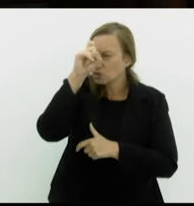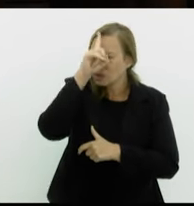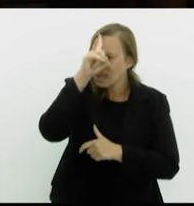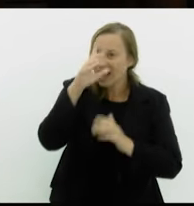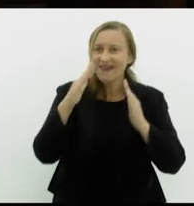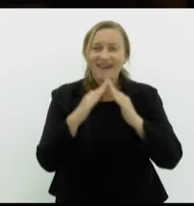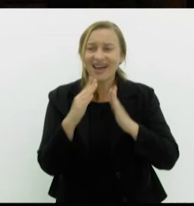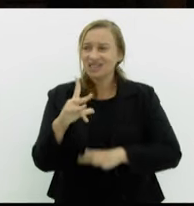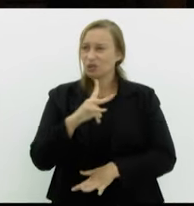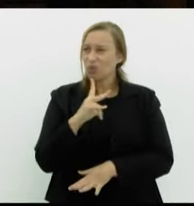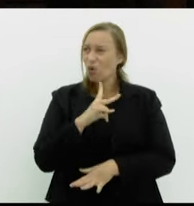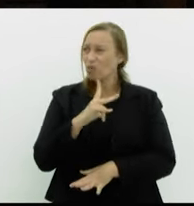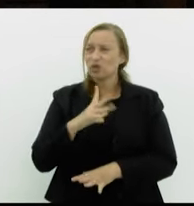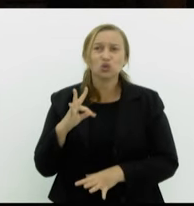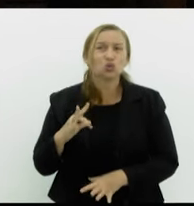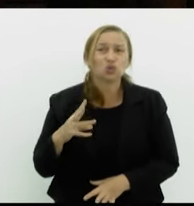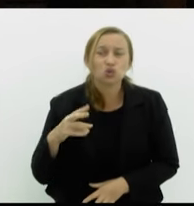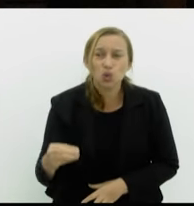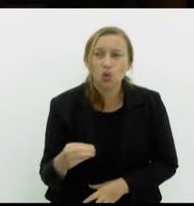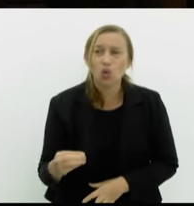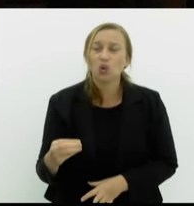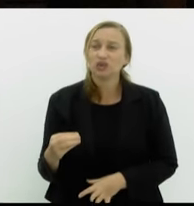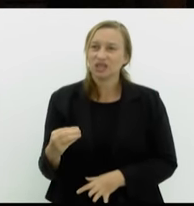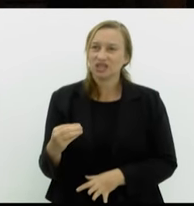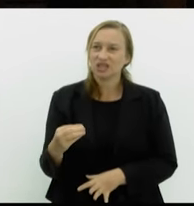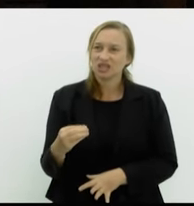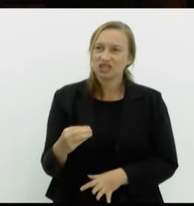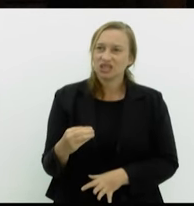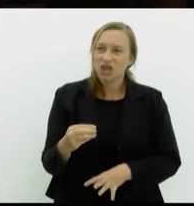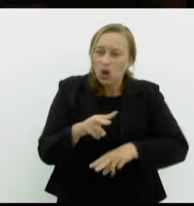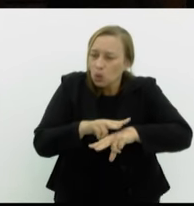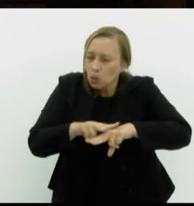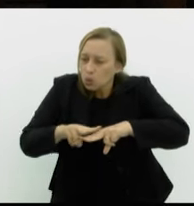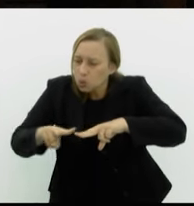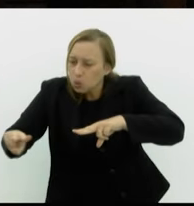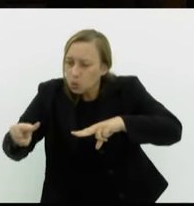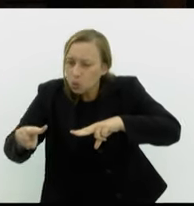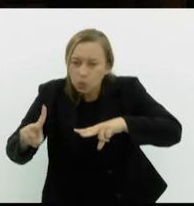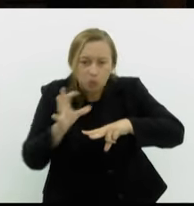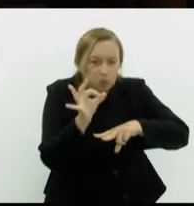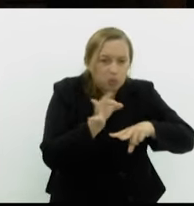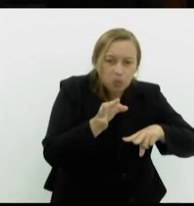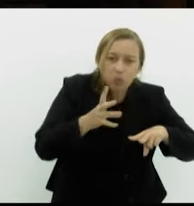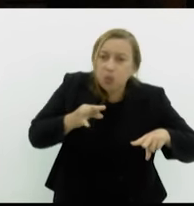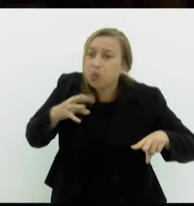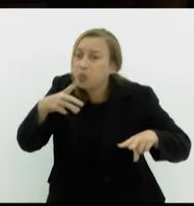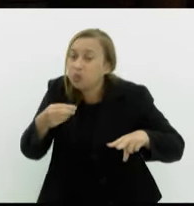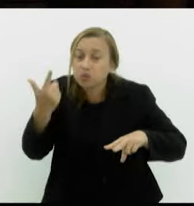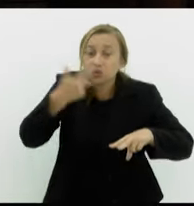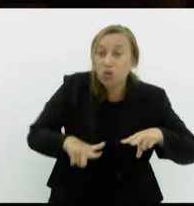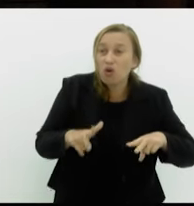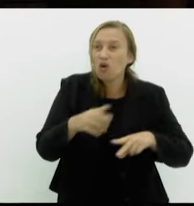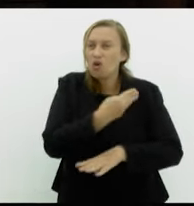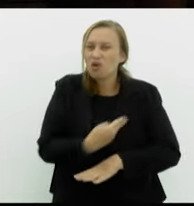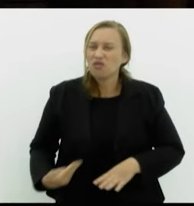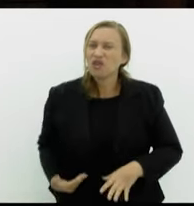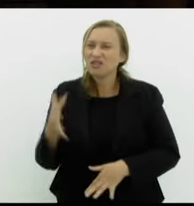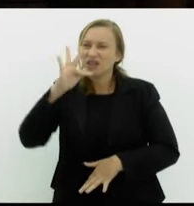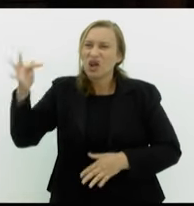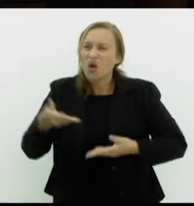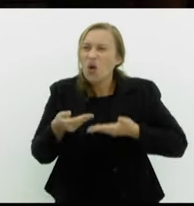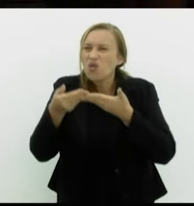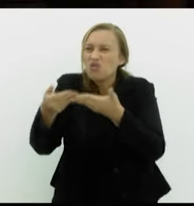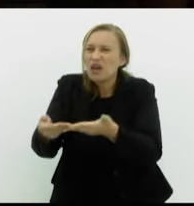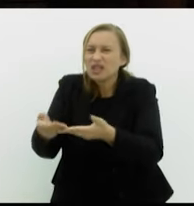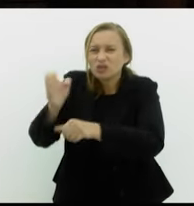casas próprias, desobstrução de vias. Quer dizer, o governo federal hoje oferece àquele